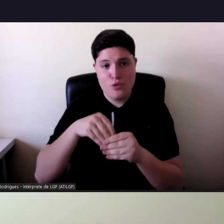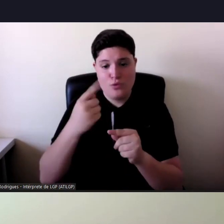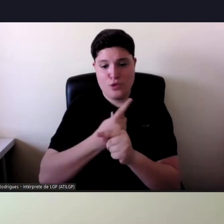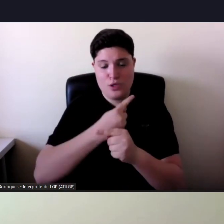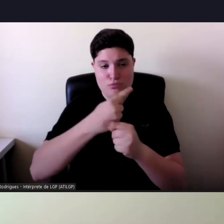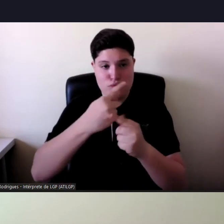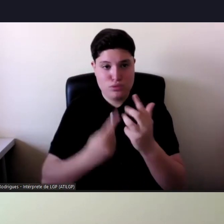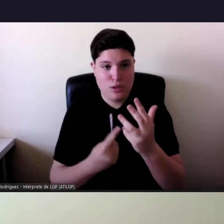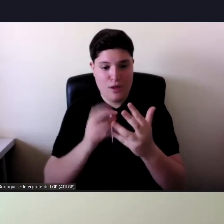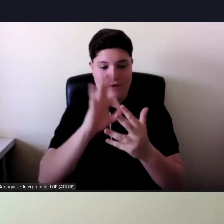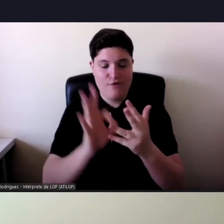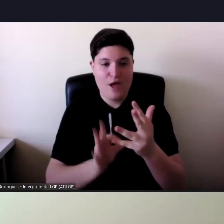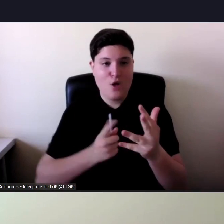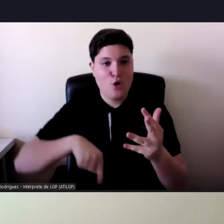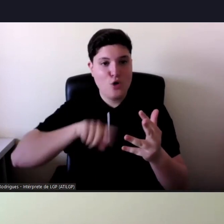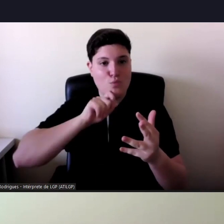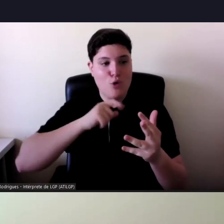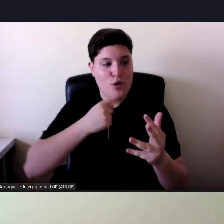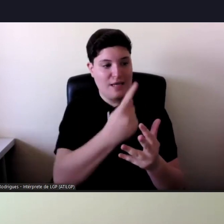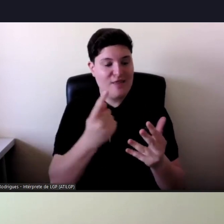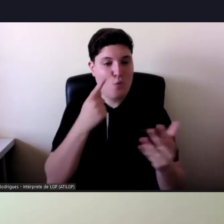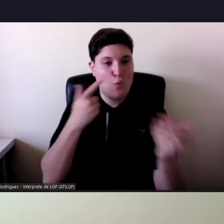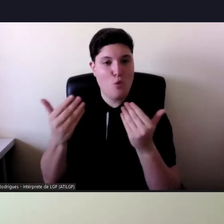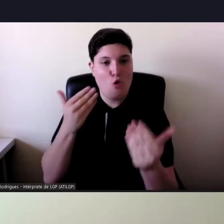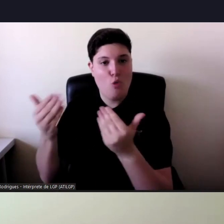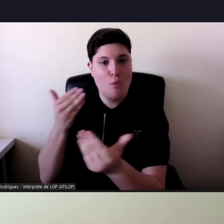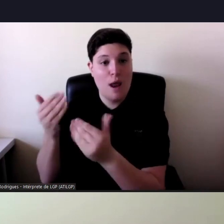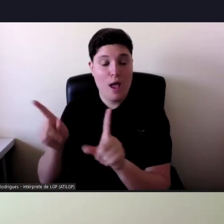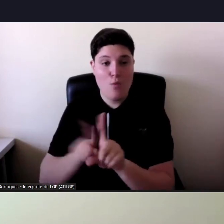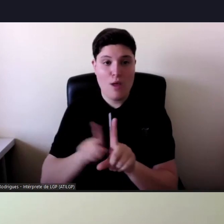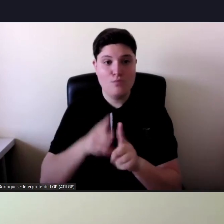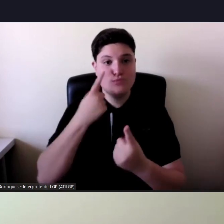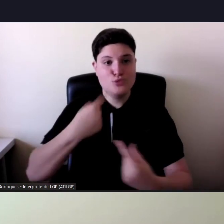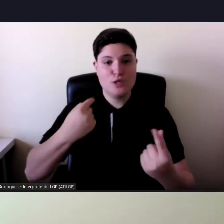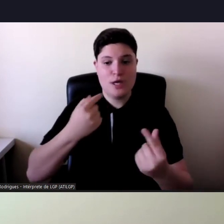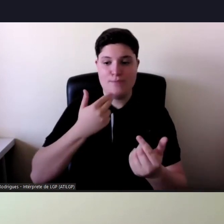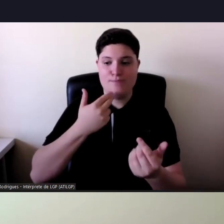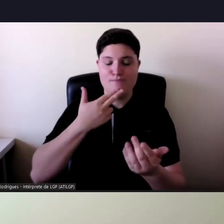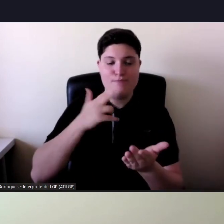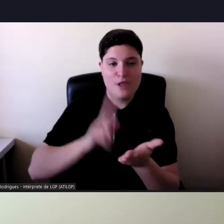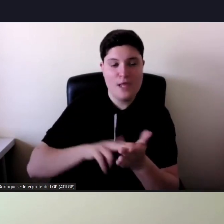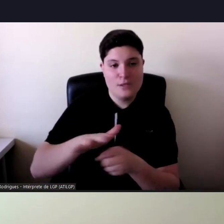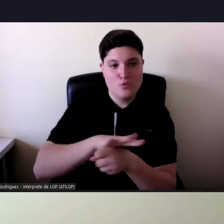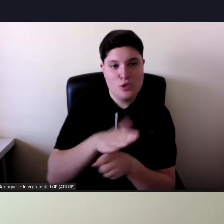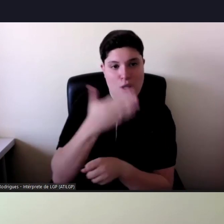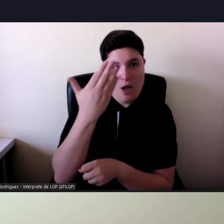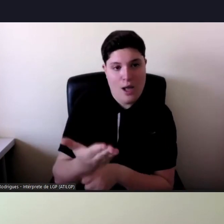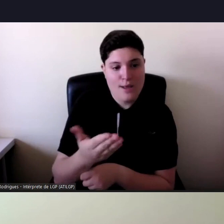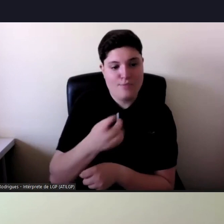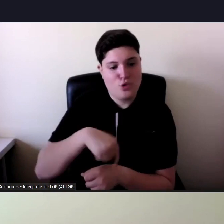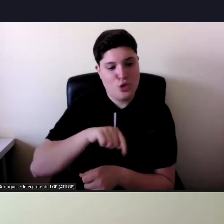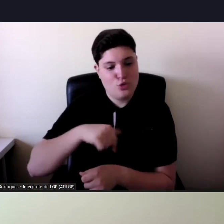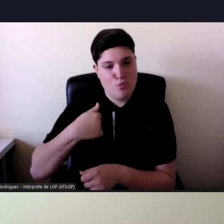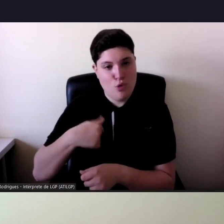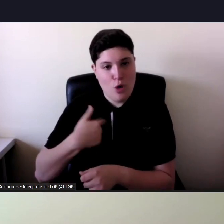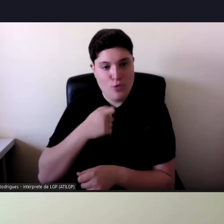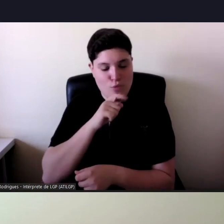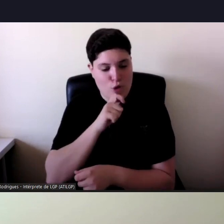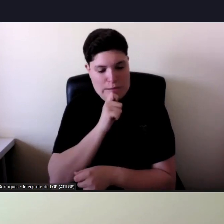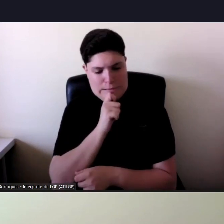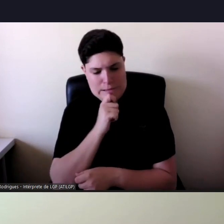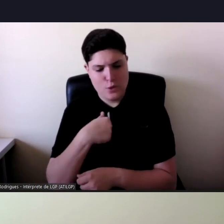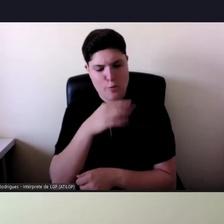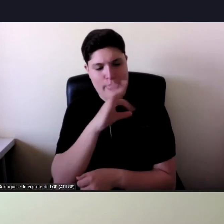primeiro ciclo, segundo ciclo, terceiro ciclo, isto traduzindo licenciatura, mestrado e doutoramento. Tem